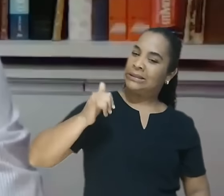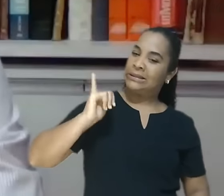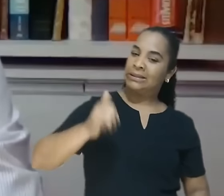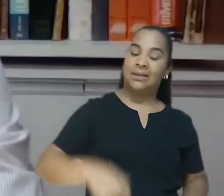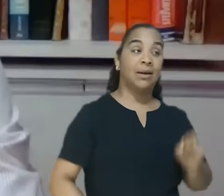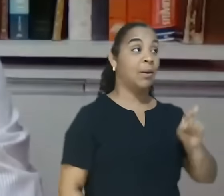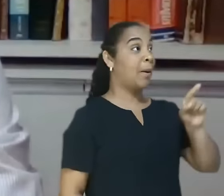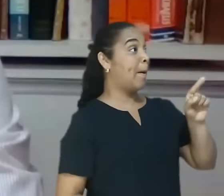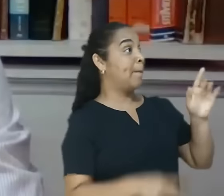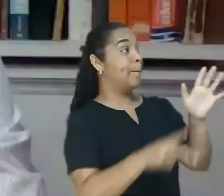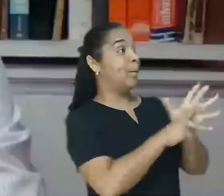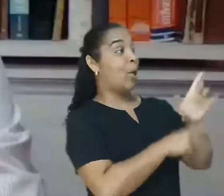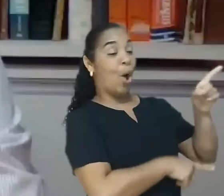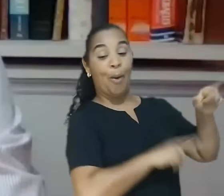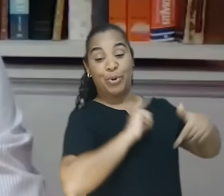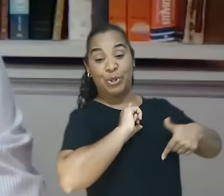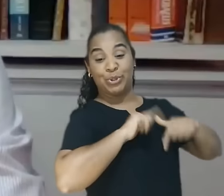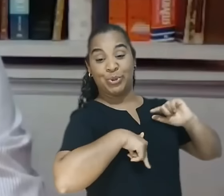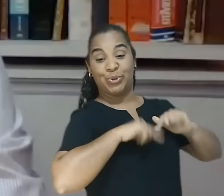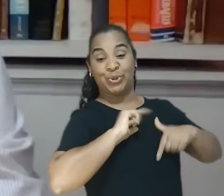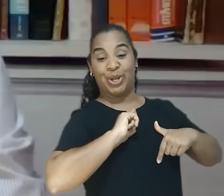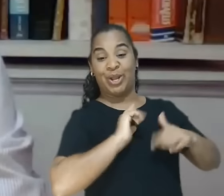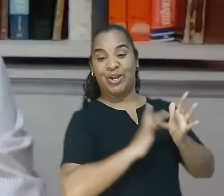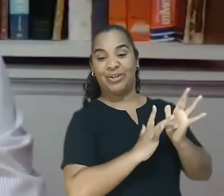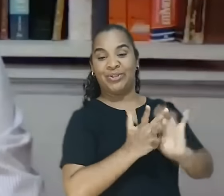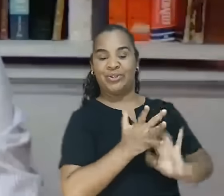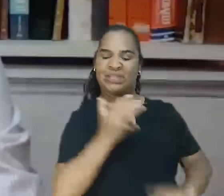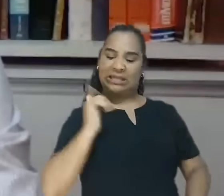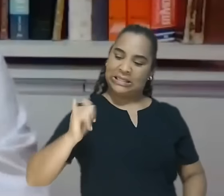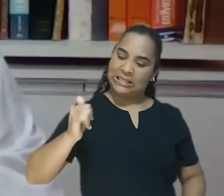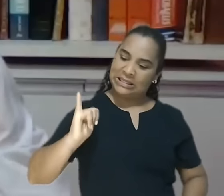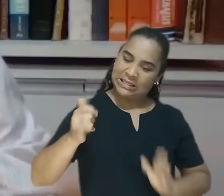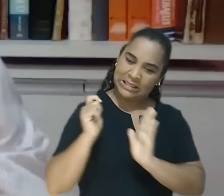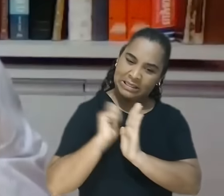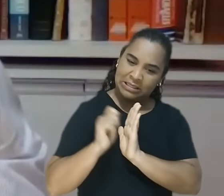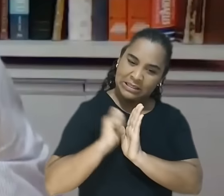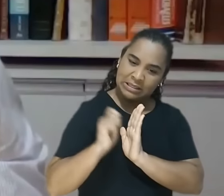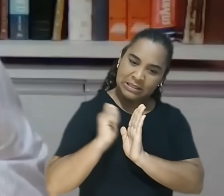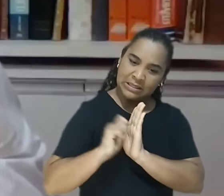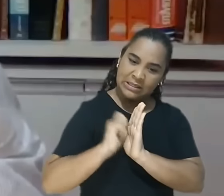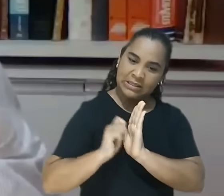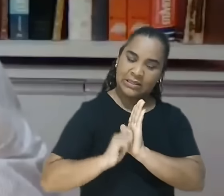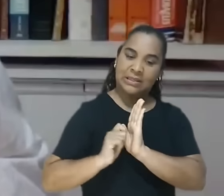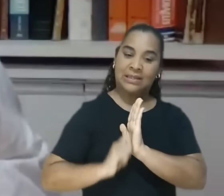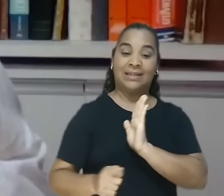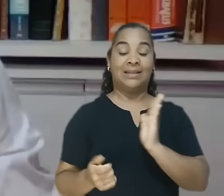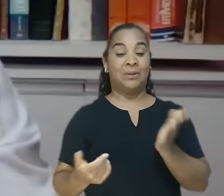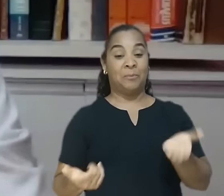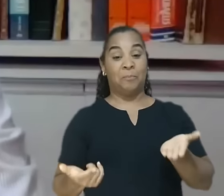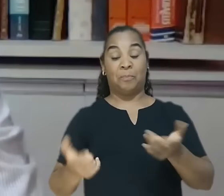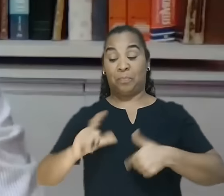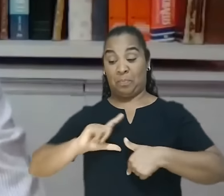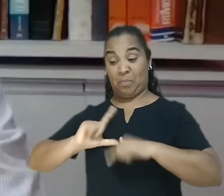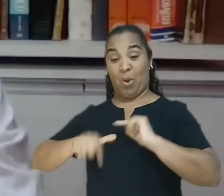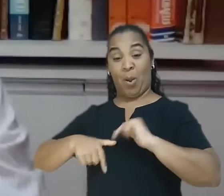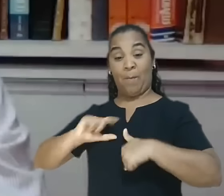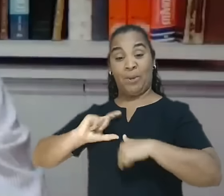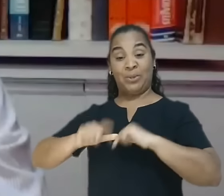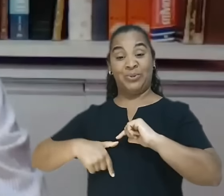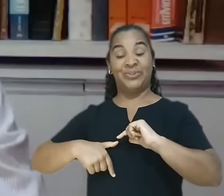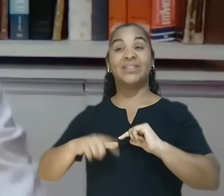o Cristo Do seu mestre Para os seus contemporâneos Para os seus conterrâneos Outros judeus Então a gente tem Uma cadeia